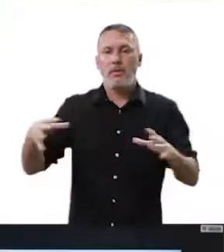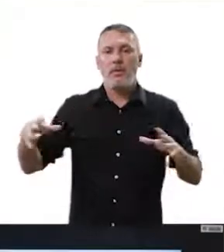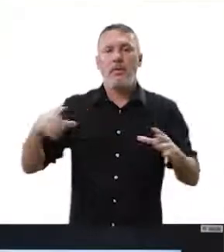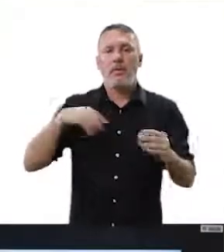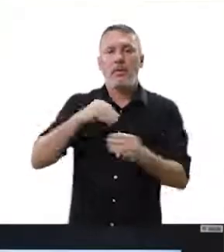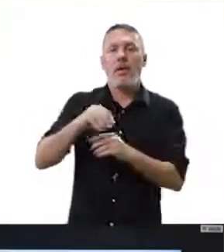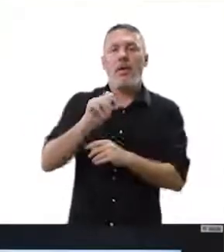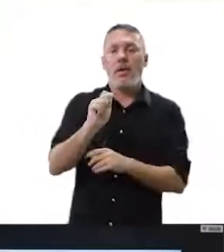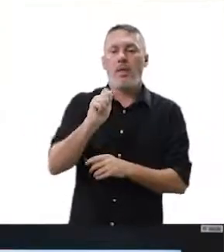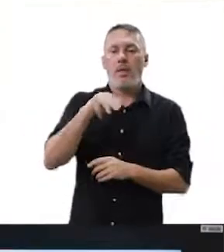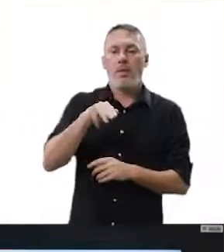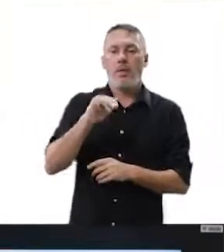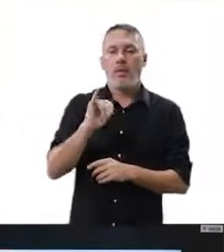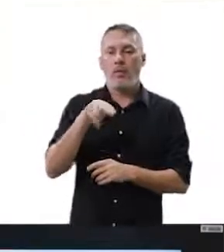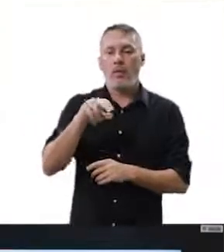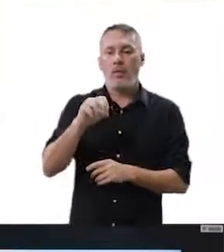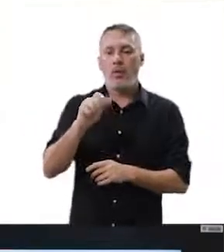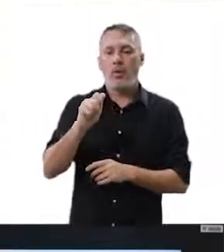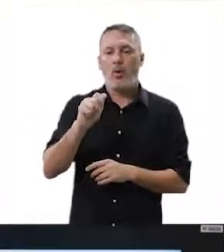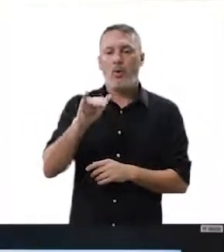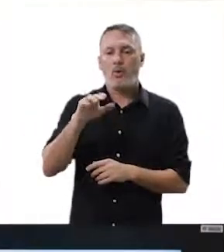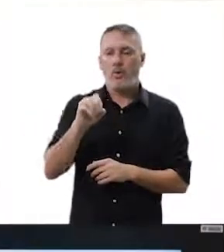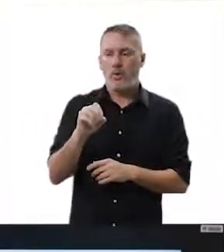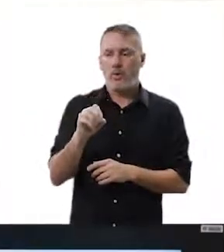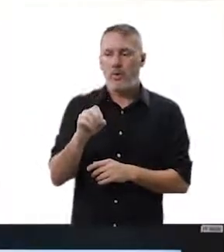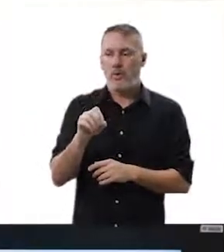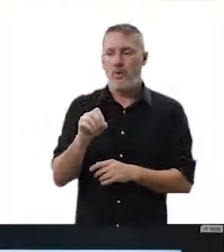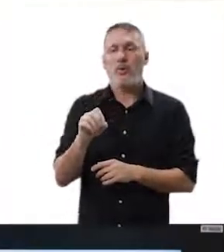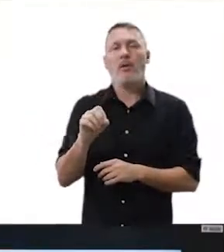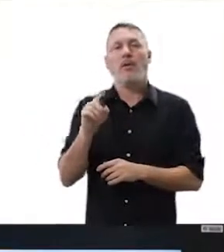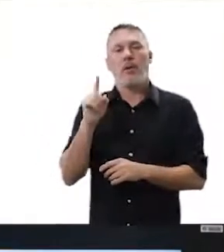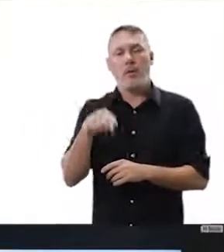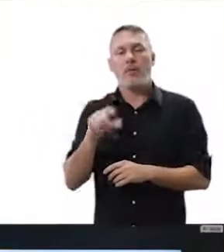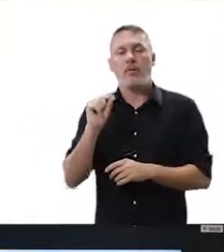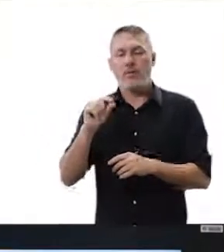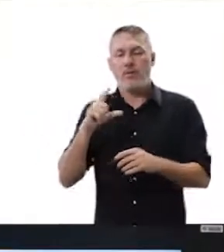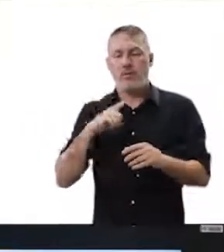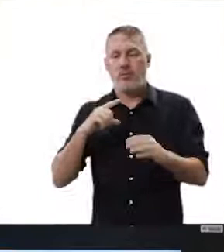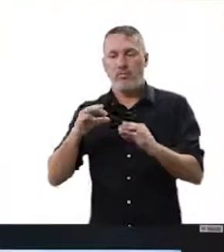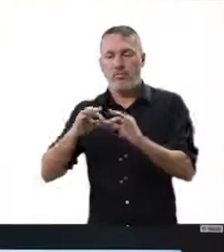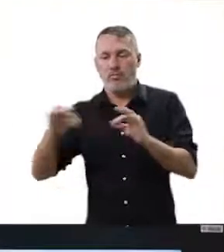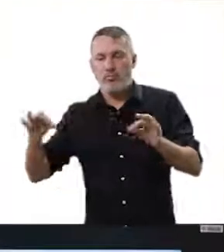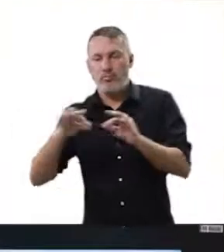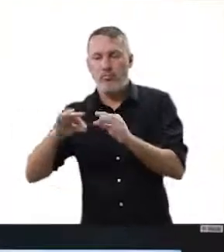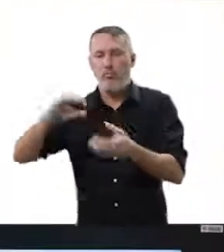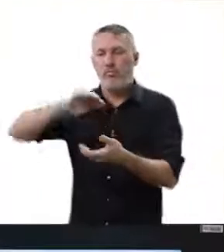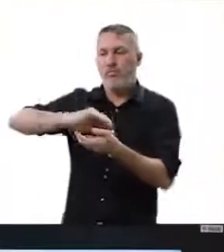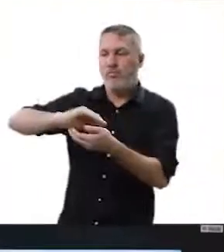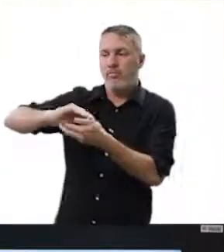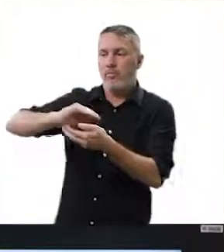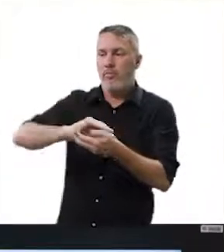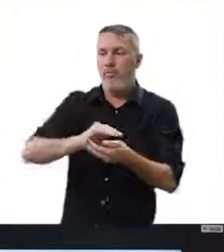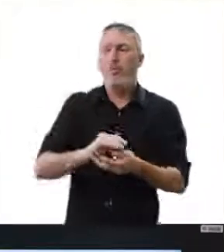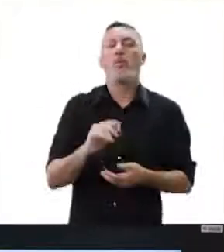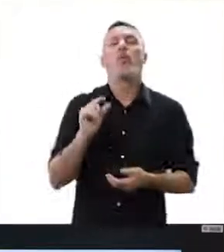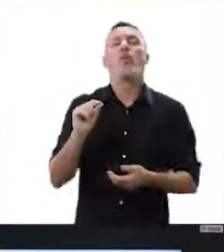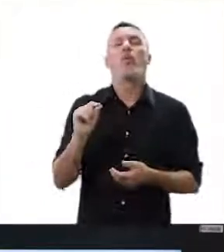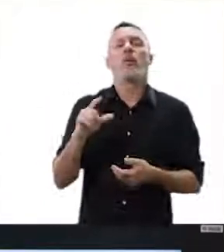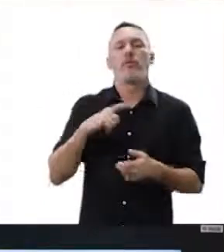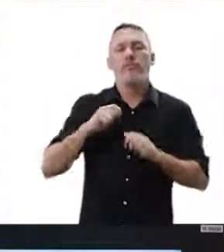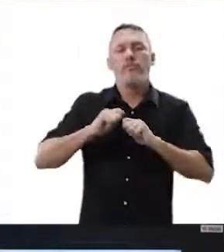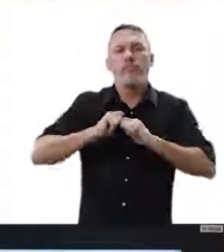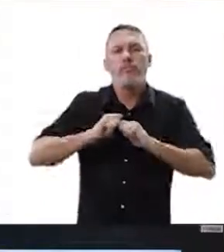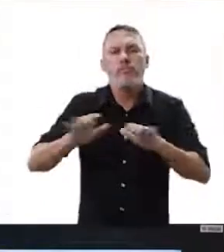de organização celular, a gente pode classificar esses seres vivos de duas formas. Eles podem ser